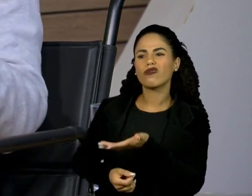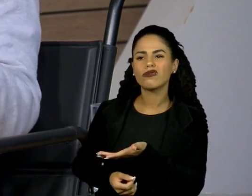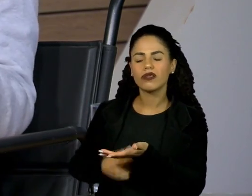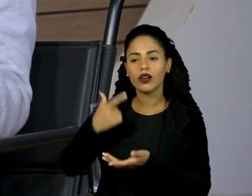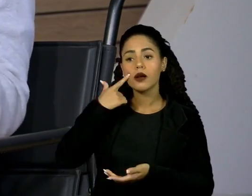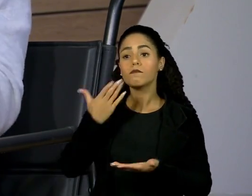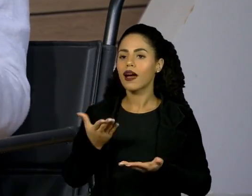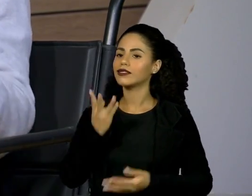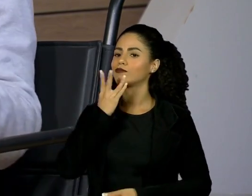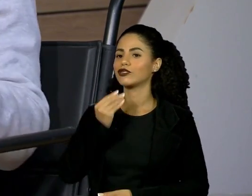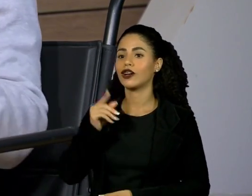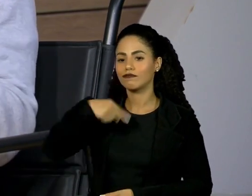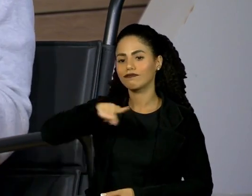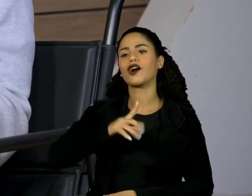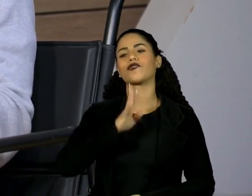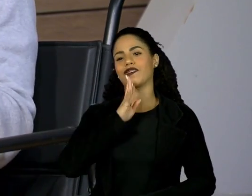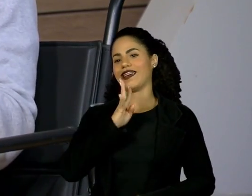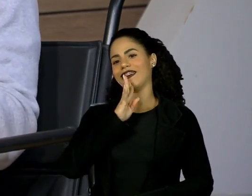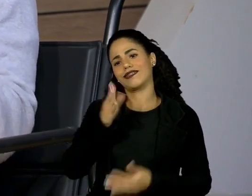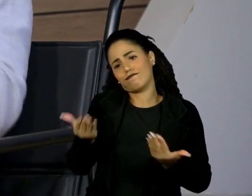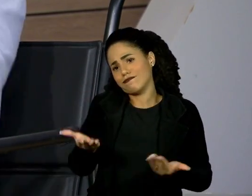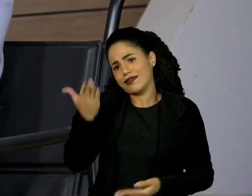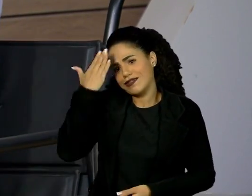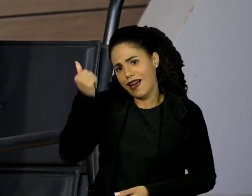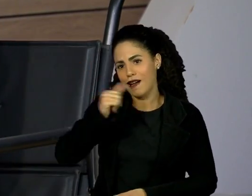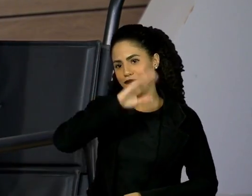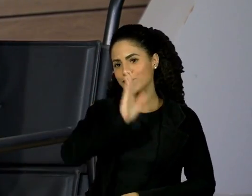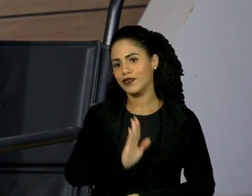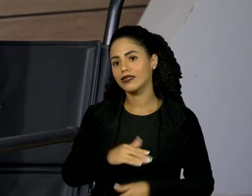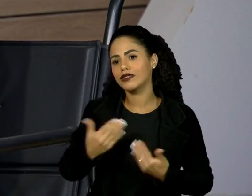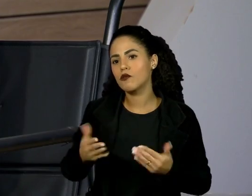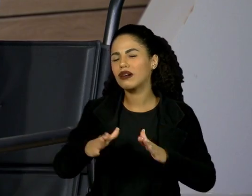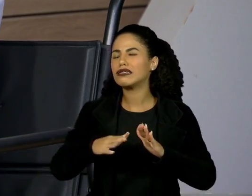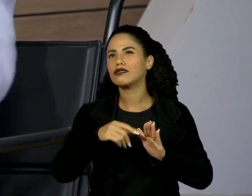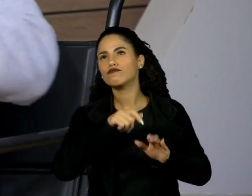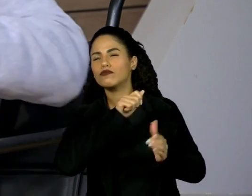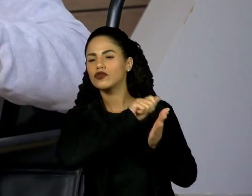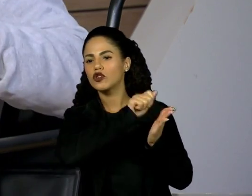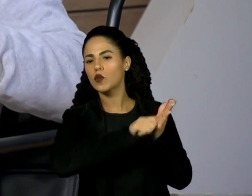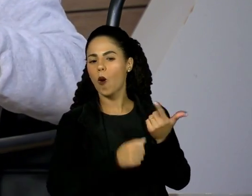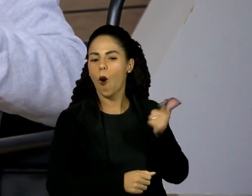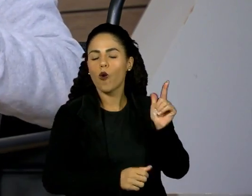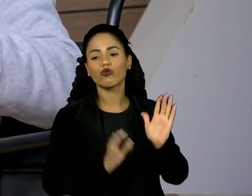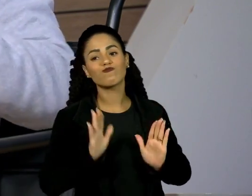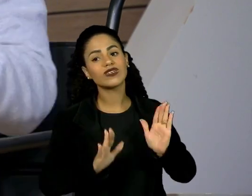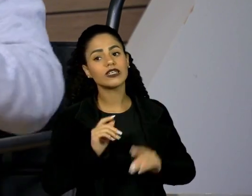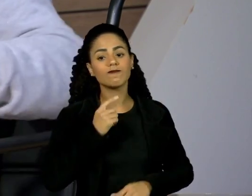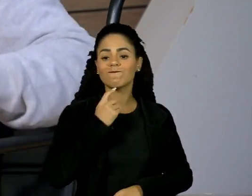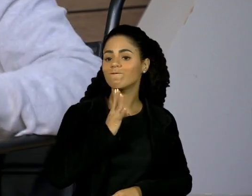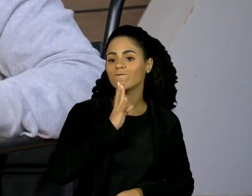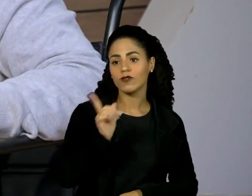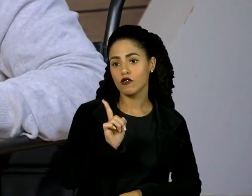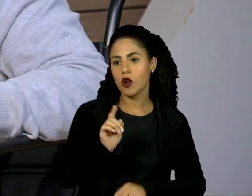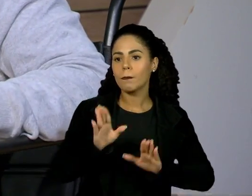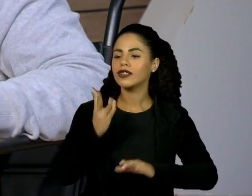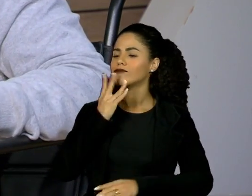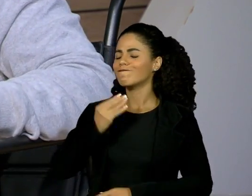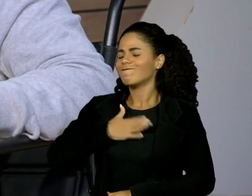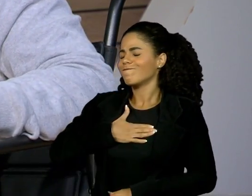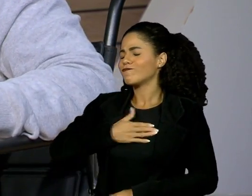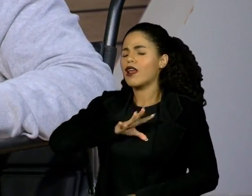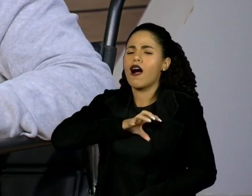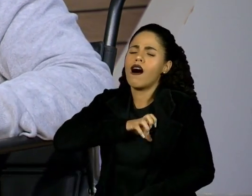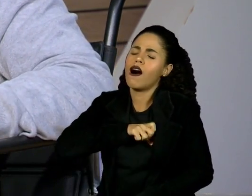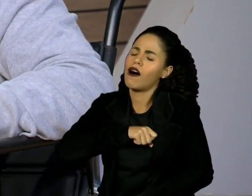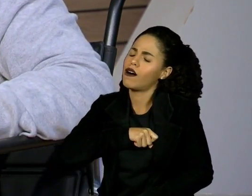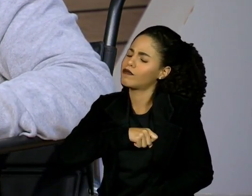a gente fala de Machado de Assis, todo mundo conhece, né, aqui no Brasil. Talvez falar de autores contemporâneos, não. Mas Machado de Assis é uma paixão, é